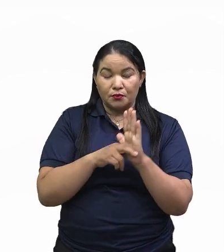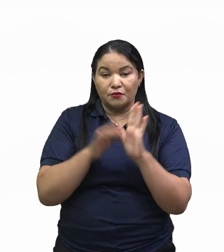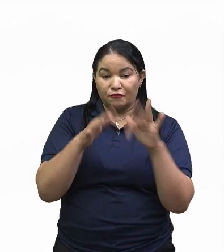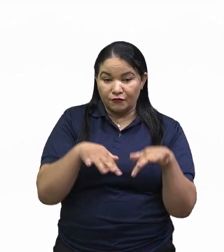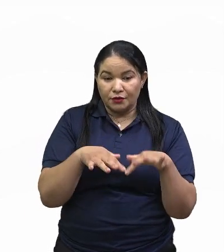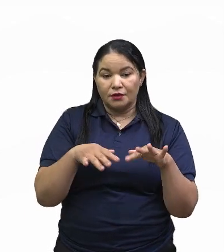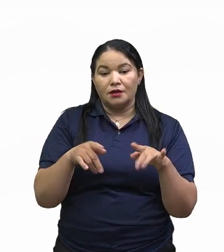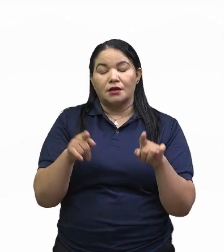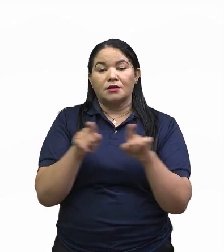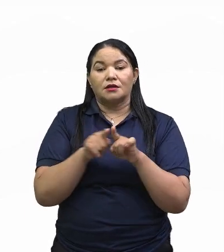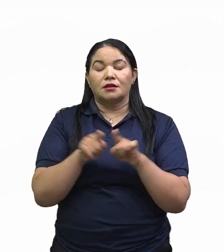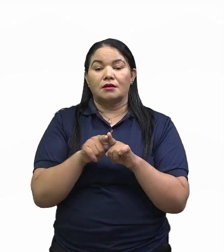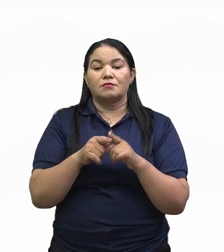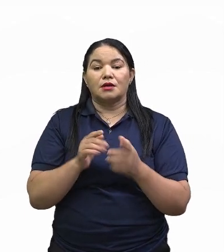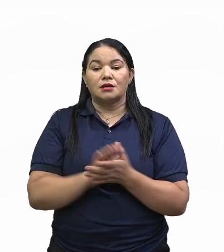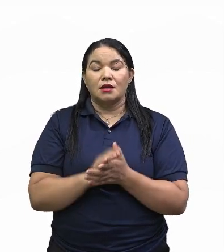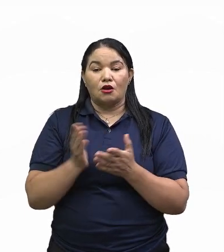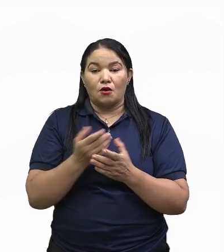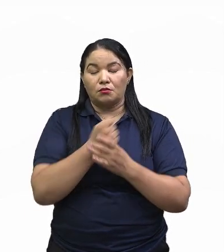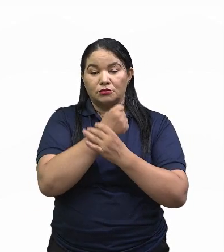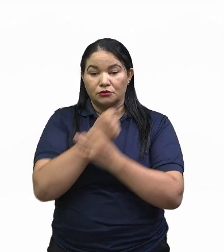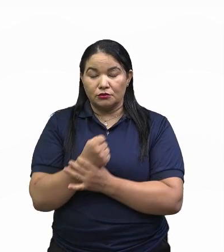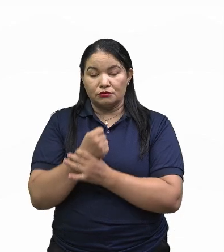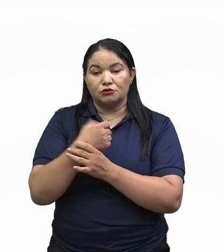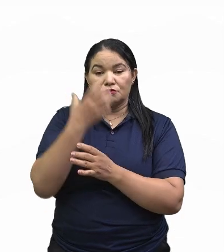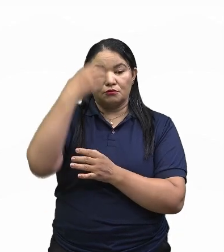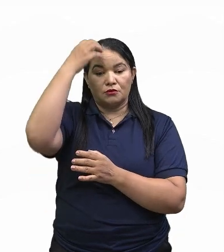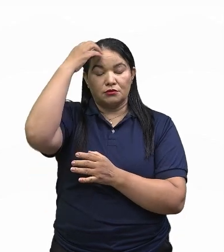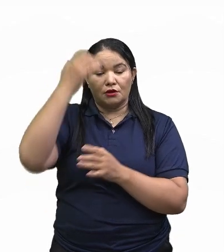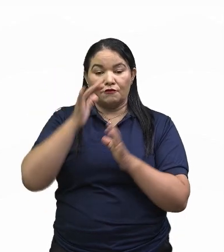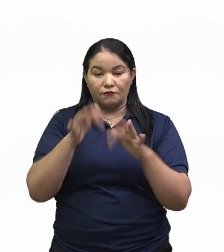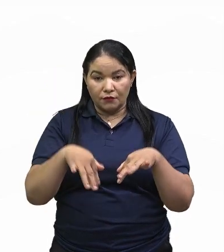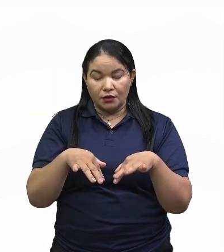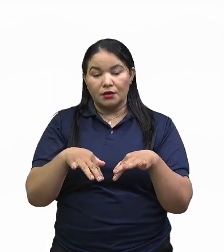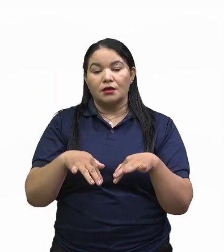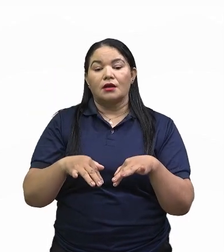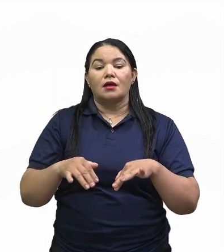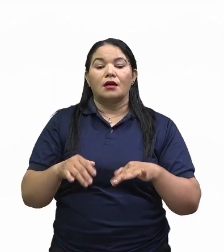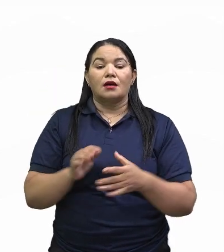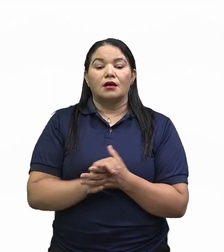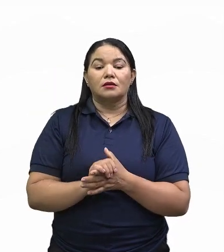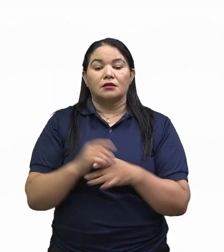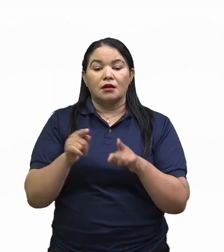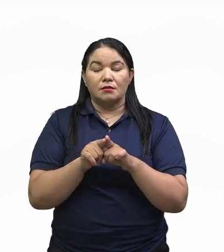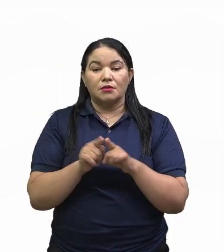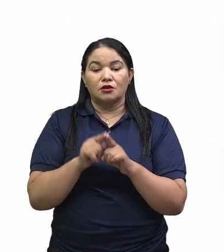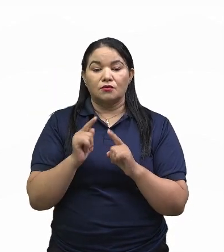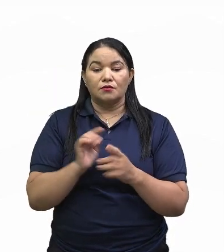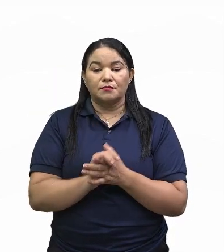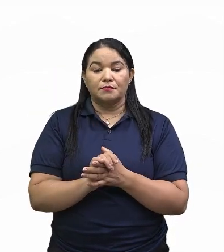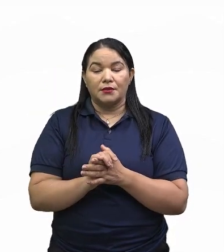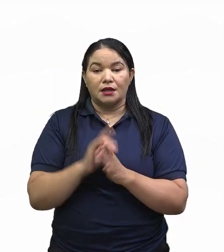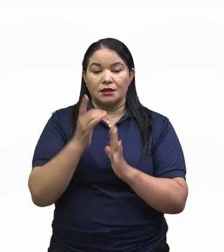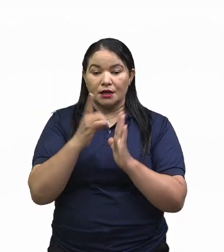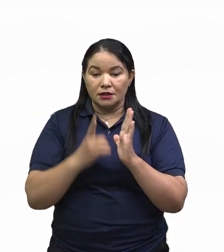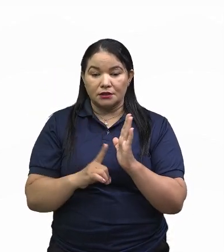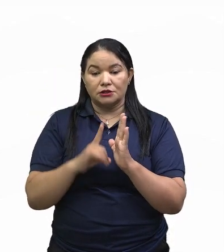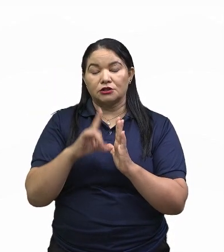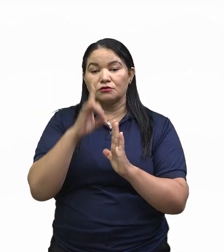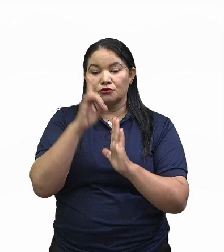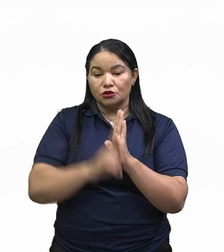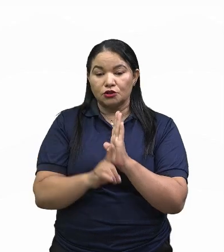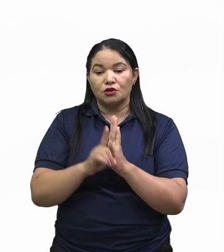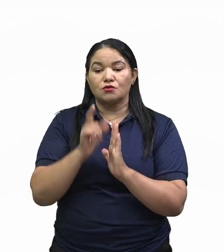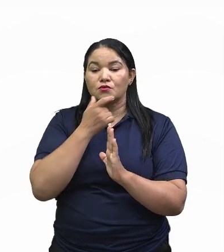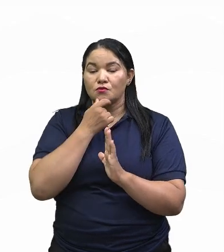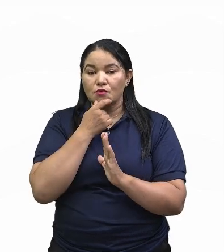abolição do absolutismo monárquico na França. Houve também a Declaração dos Direitos do